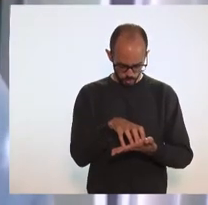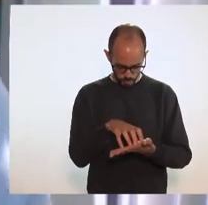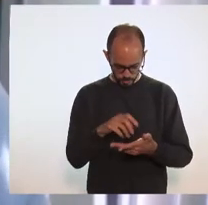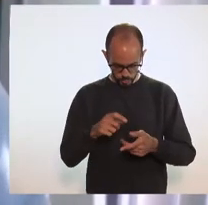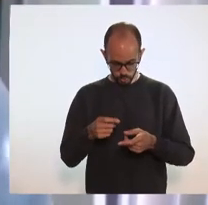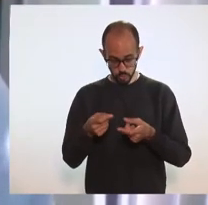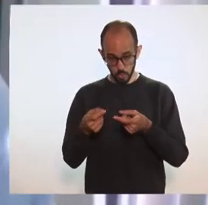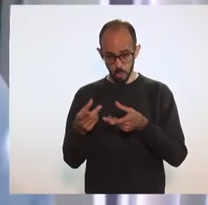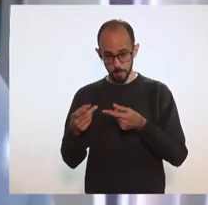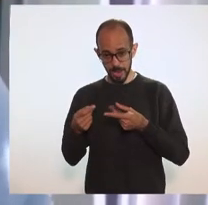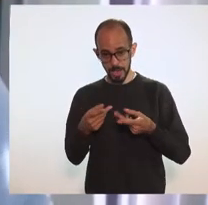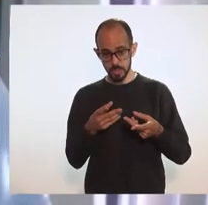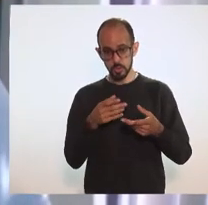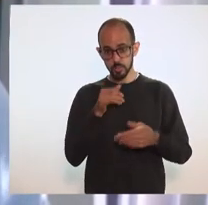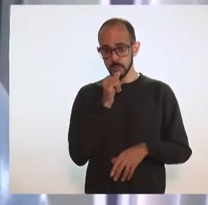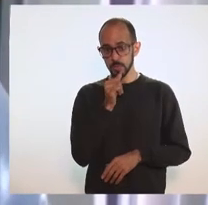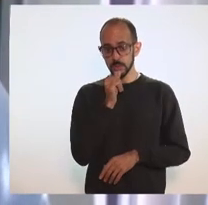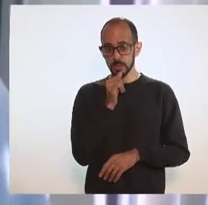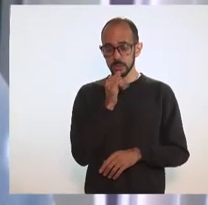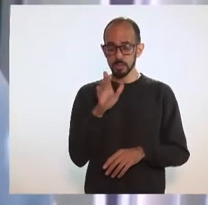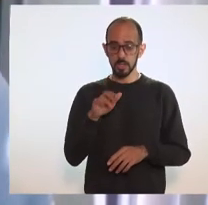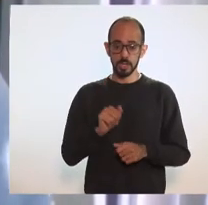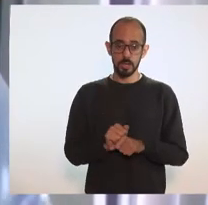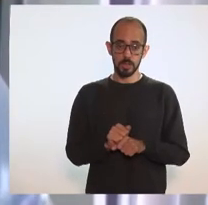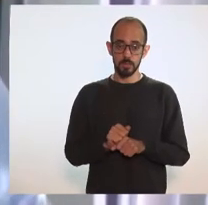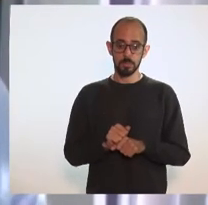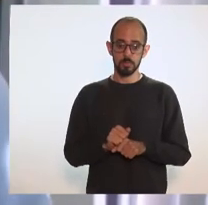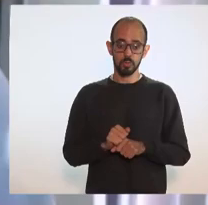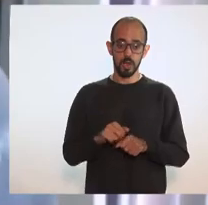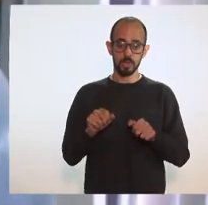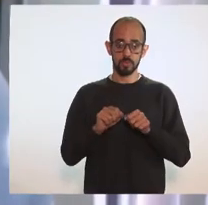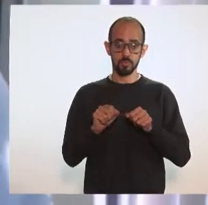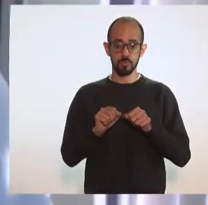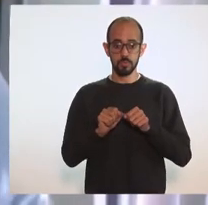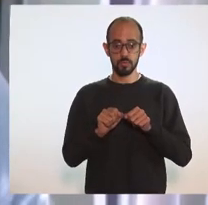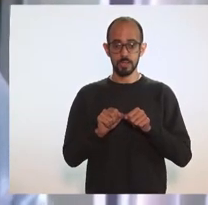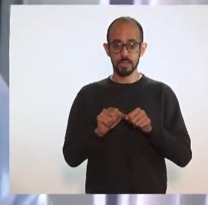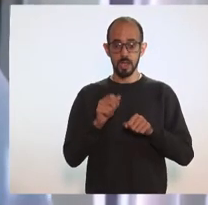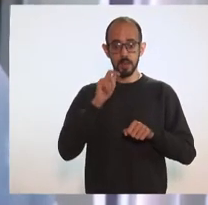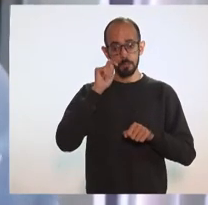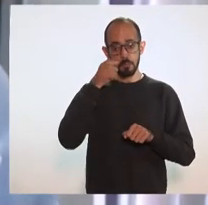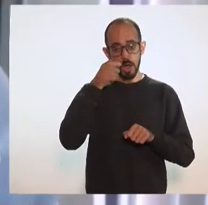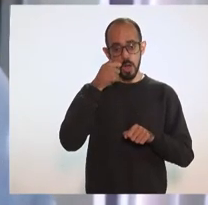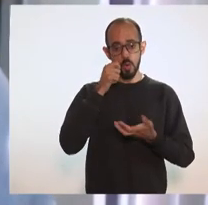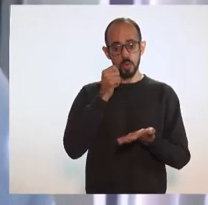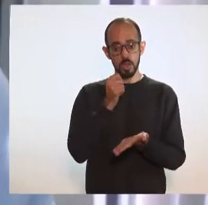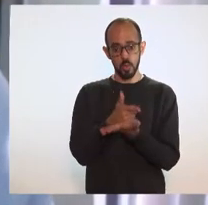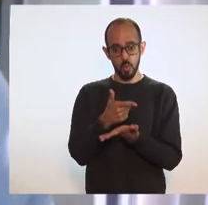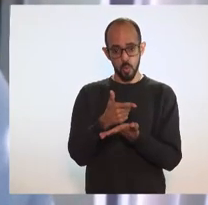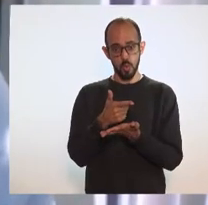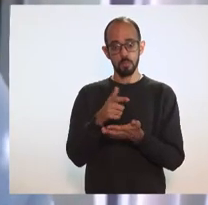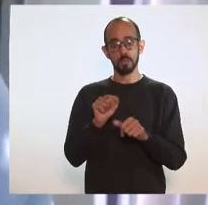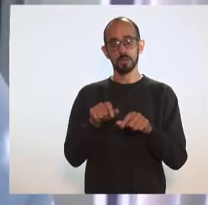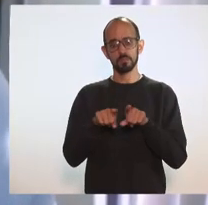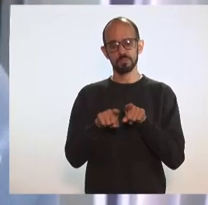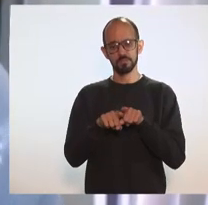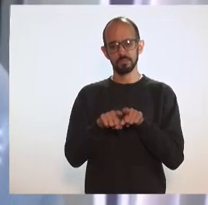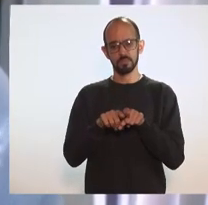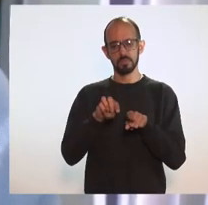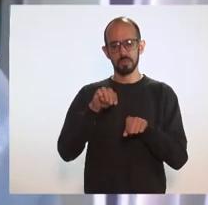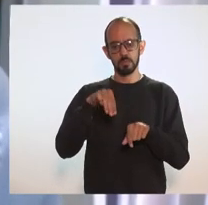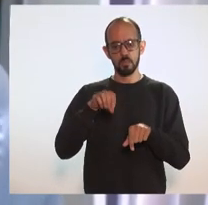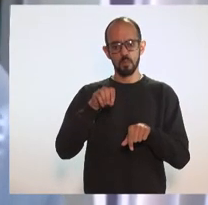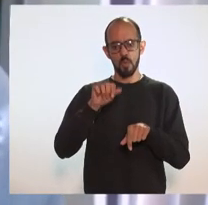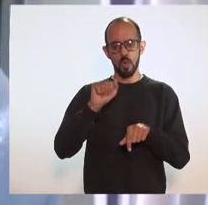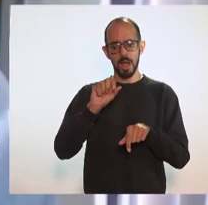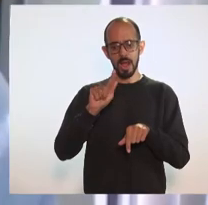né a Renata me sobrou os setores da Panificação e cobras produtos dessas indústrias de fazer a viagem e ao mesmo